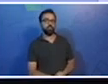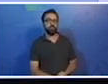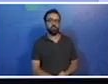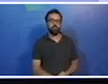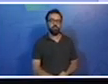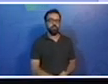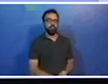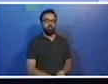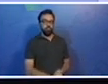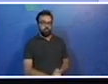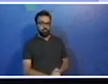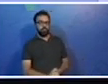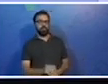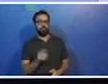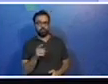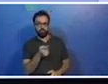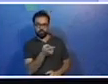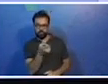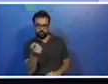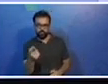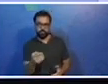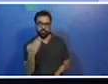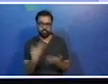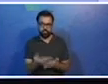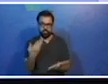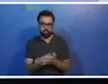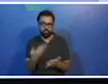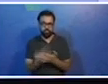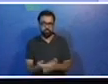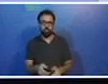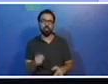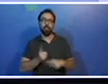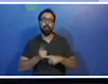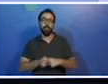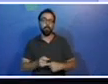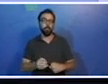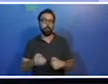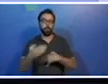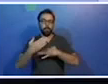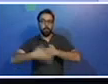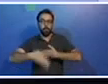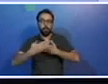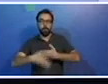Forma afirmativa. Eles estão estudando para a prova, para o teste. Forma negativa.